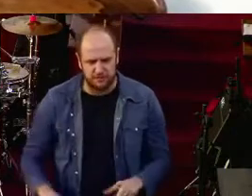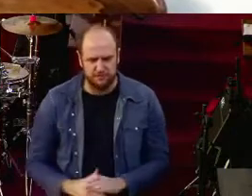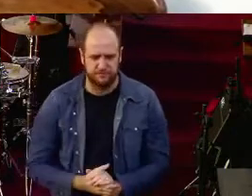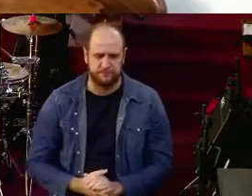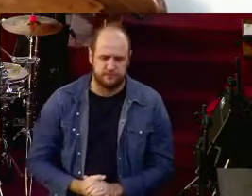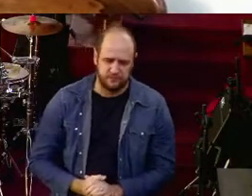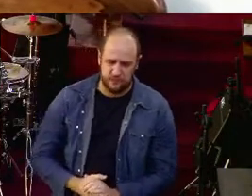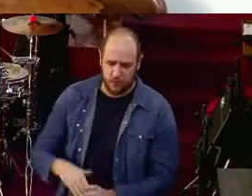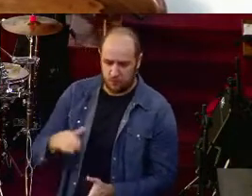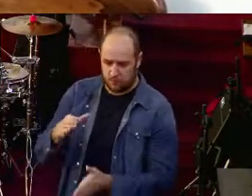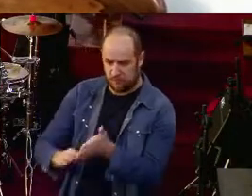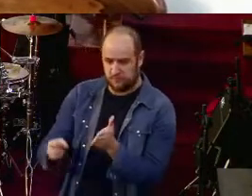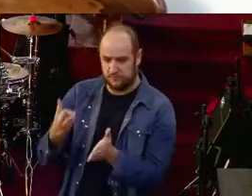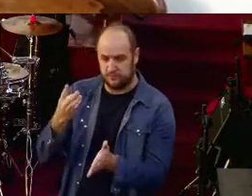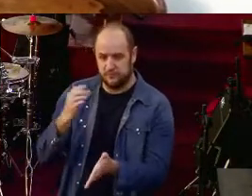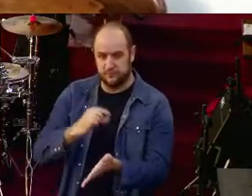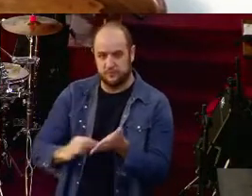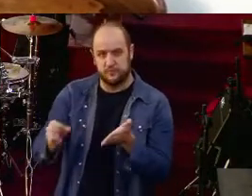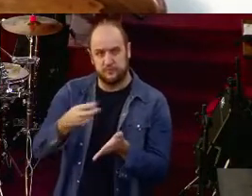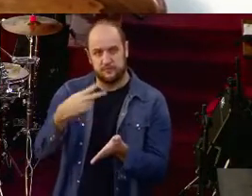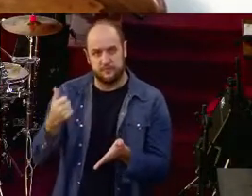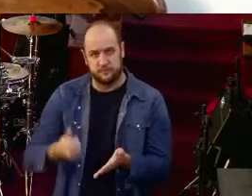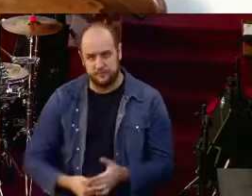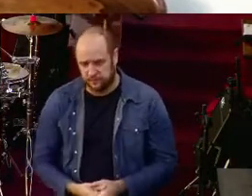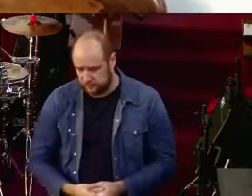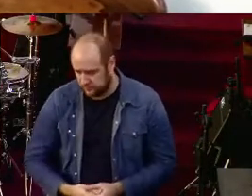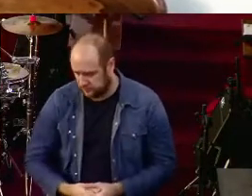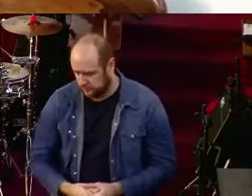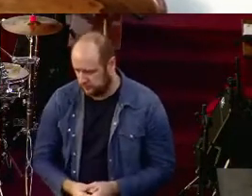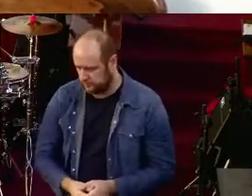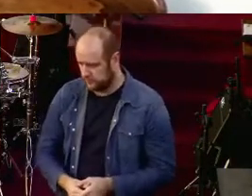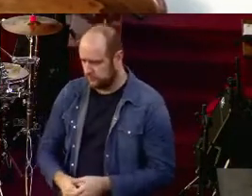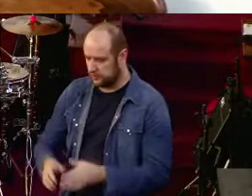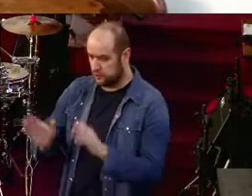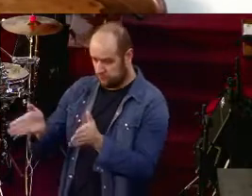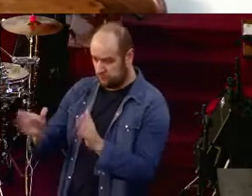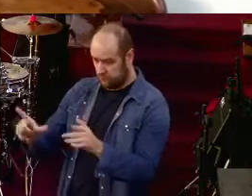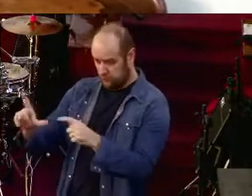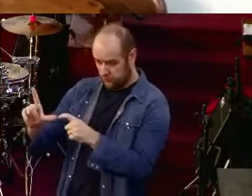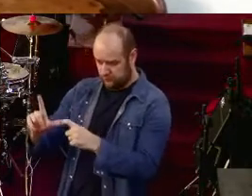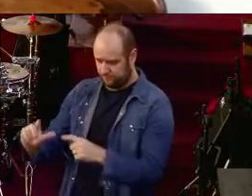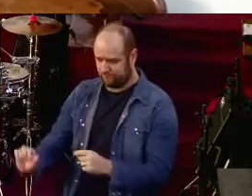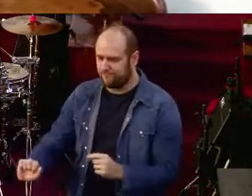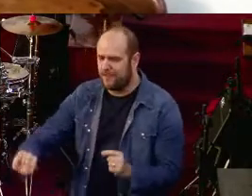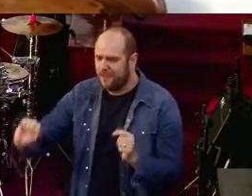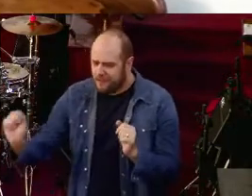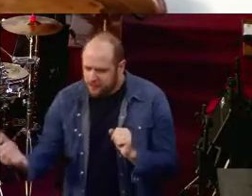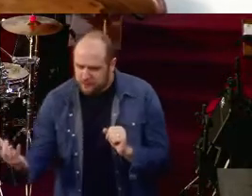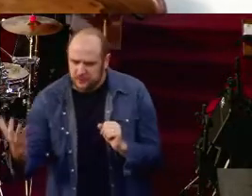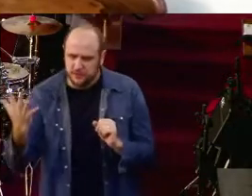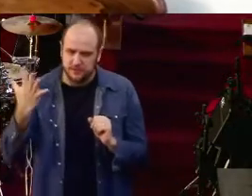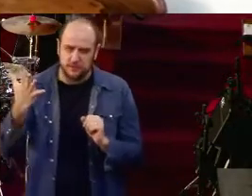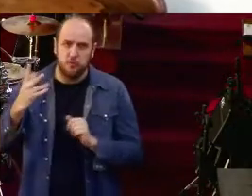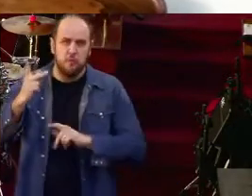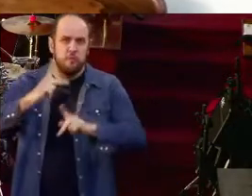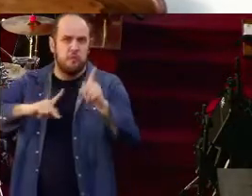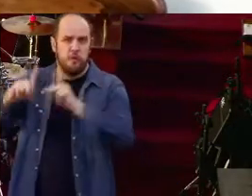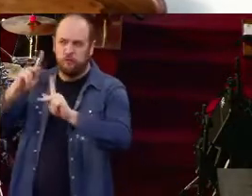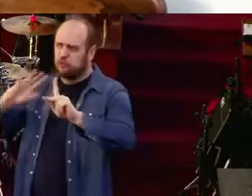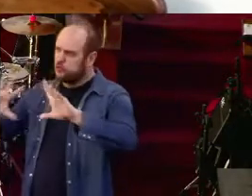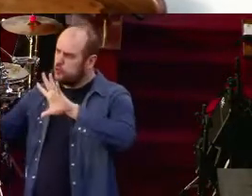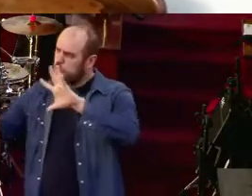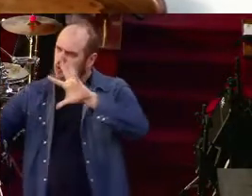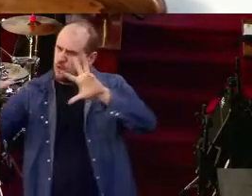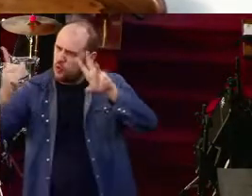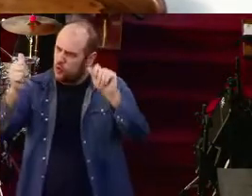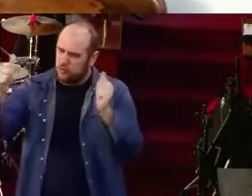versículo 21. E aconteceu que, ao ser todo o povo batizado, olha,